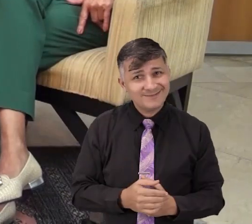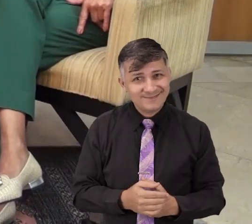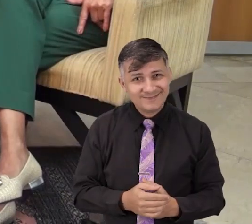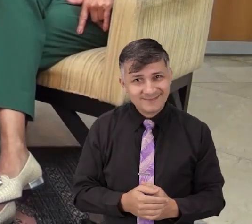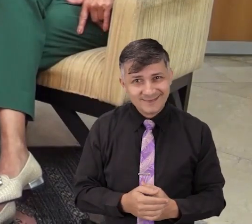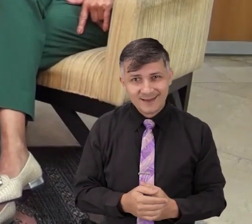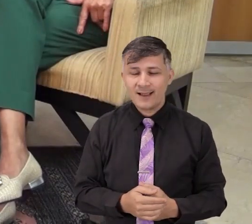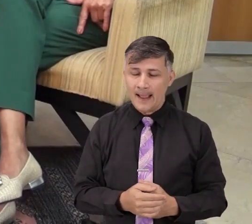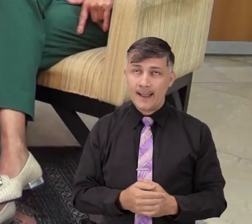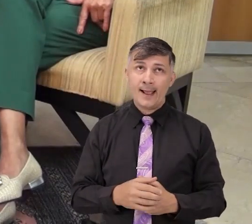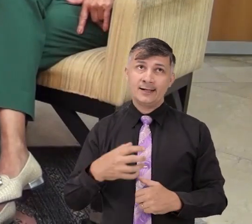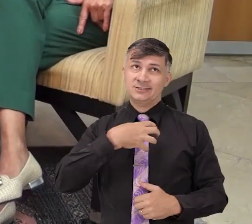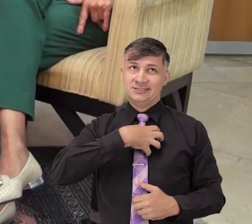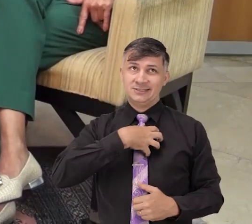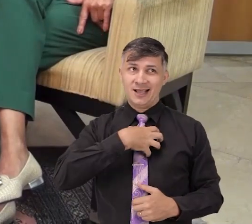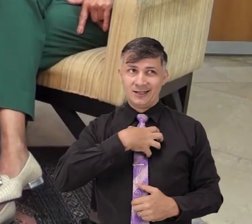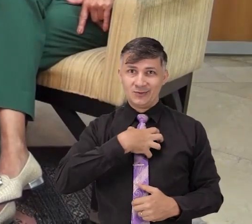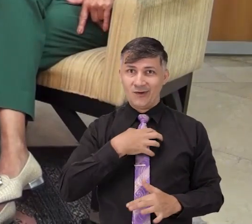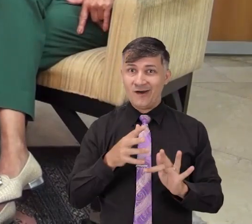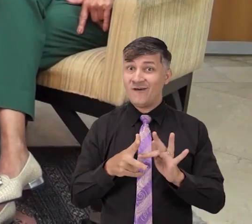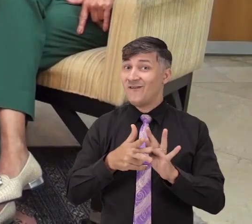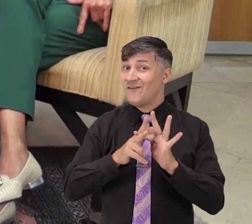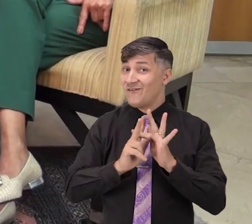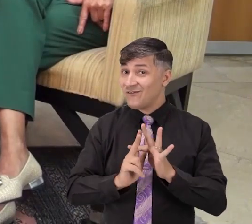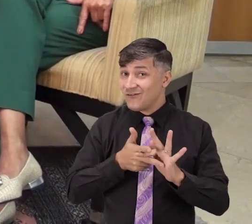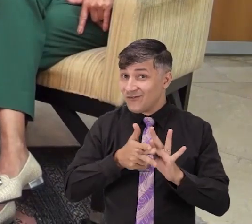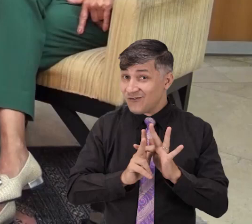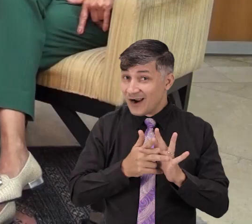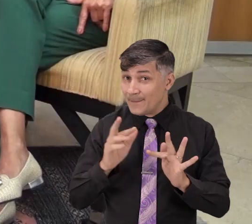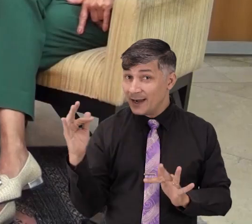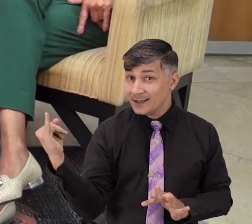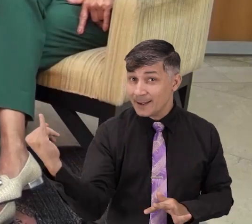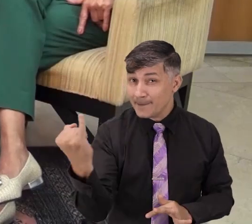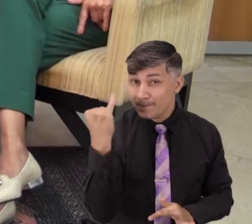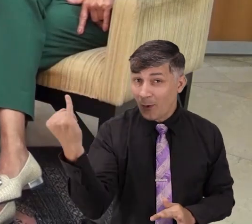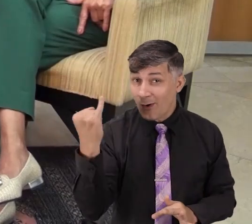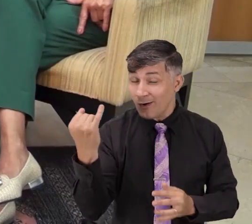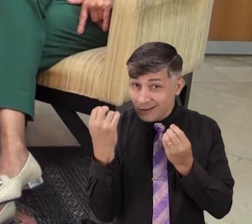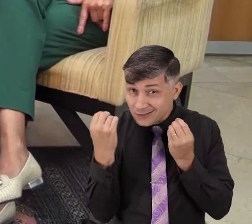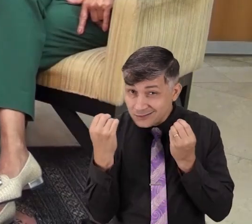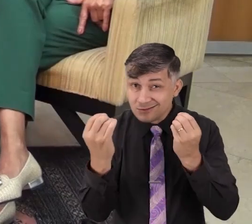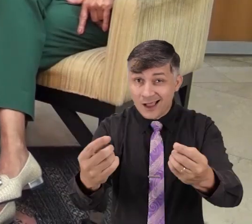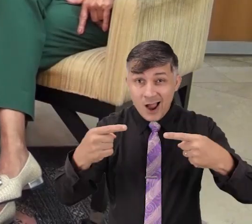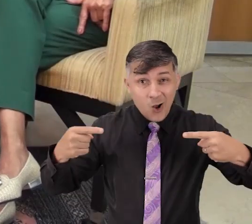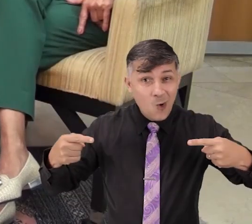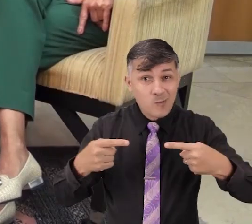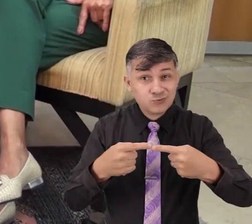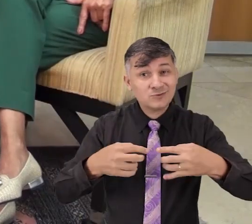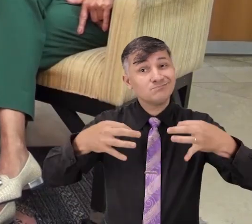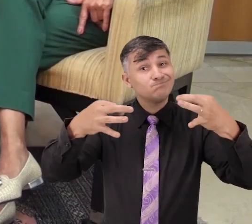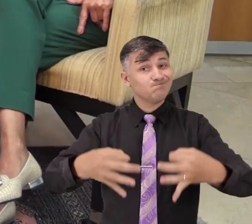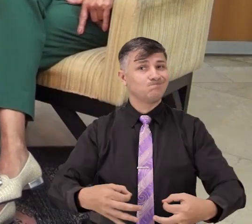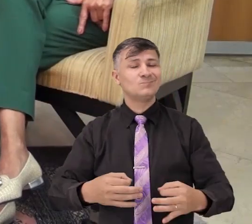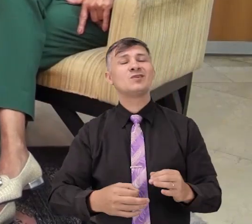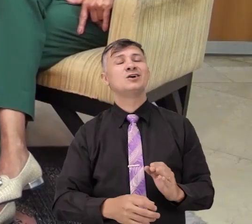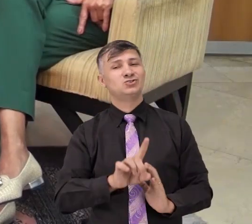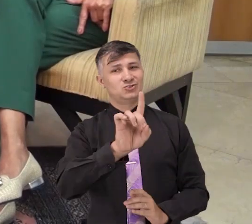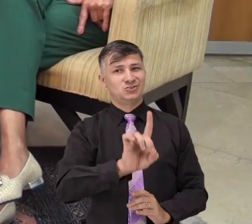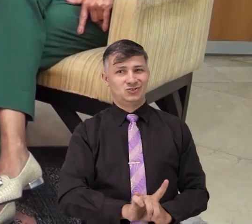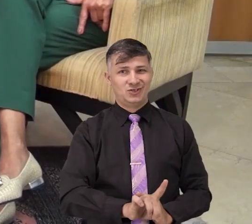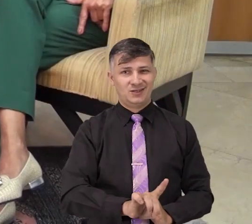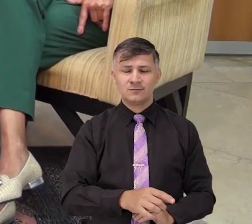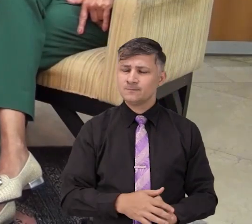importantíssima para que se concretizem os direitos. Mas a advocacia feminina ainda só, eu acho